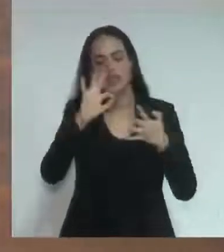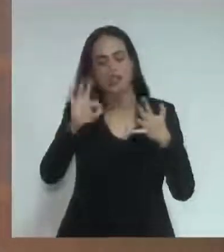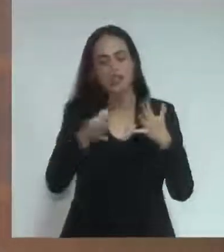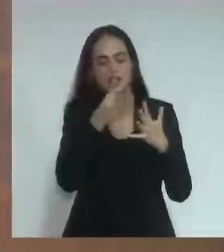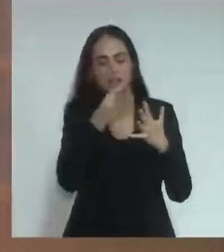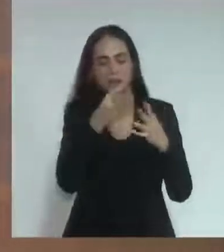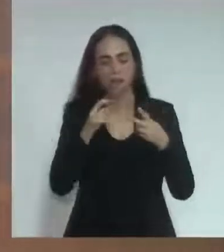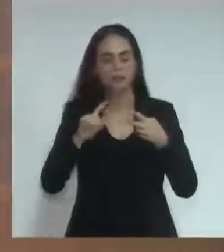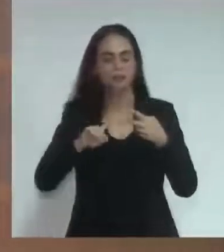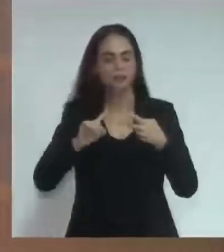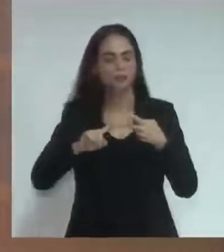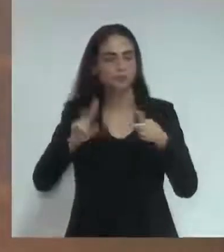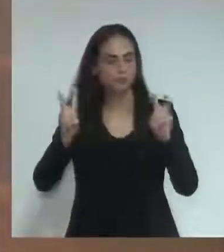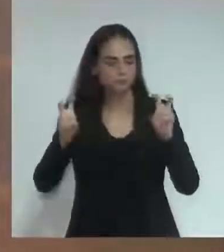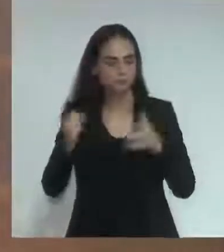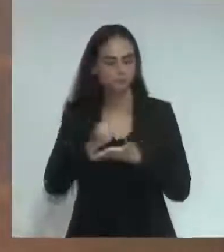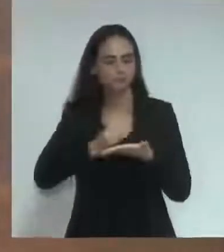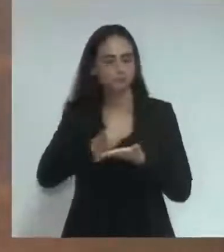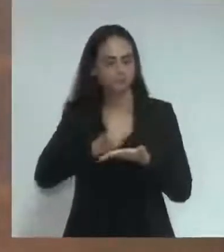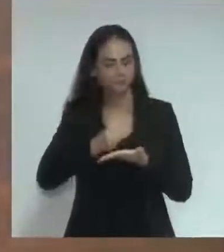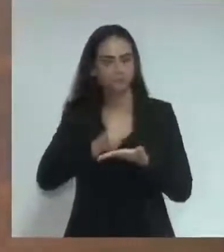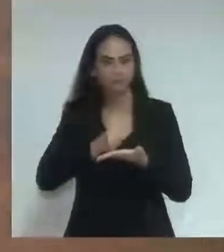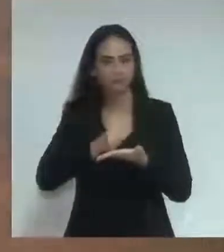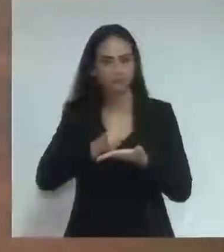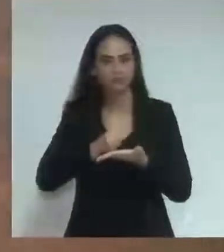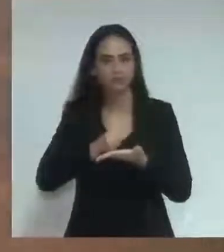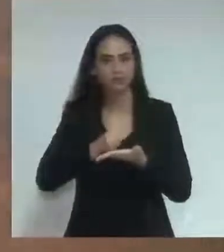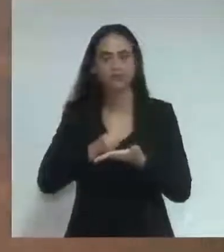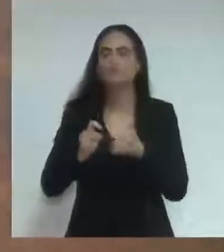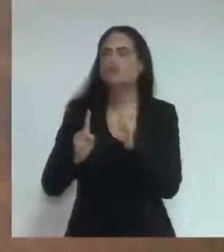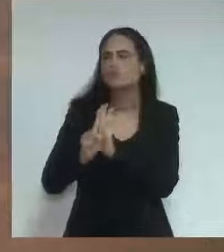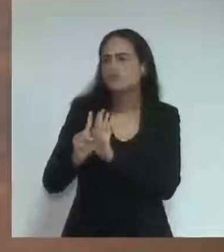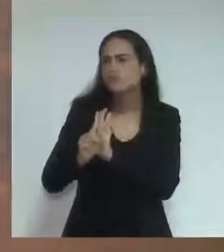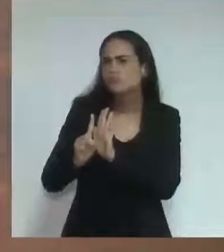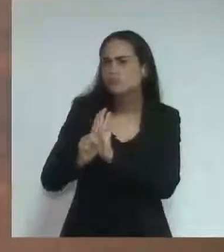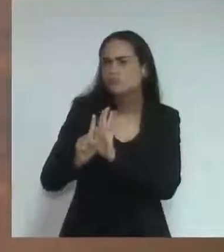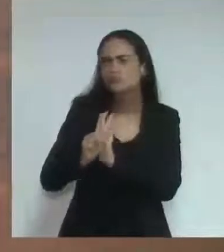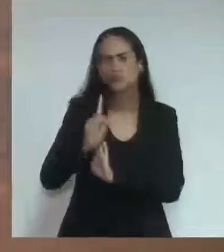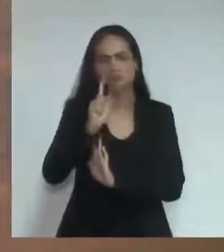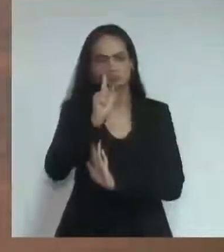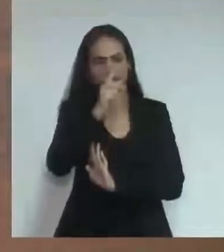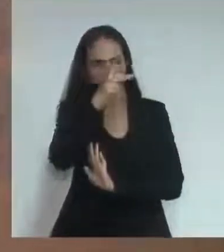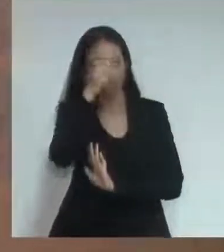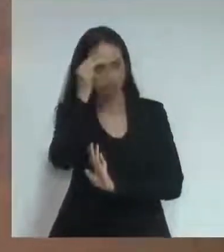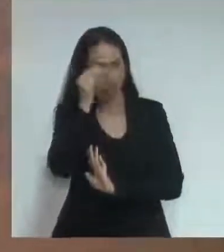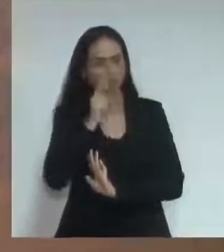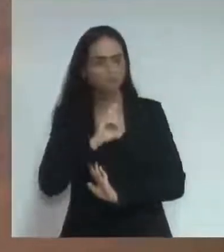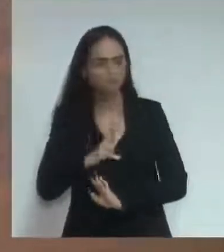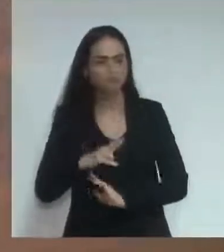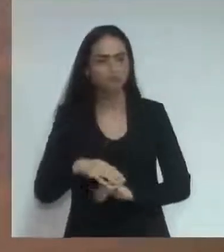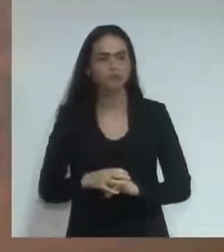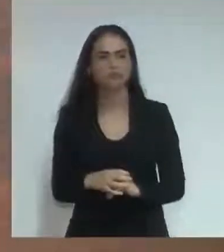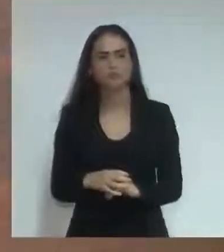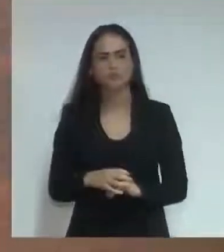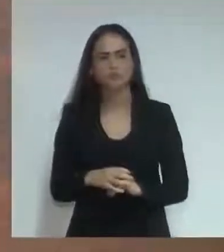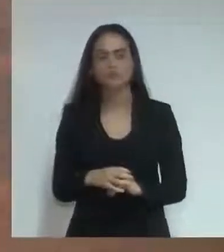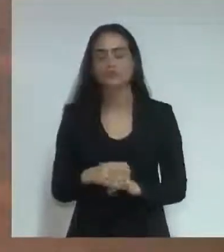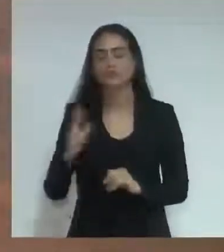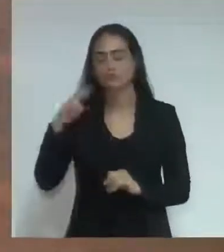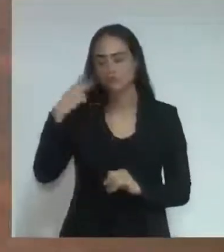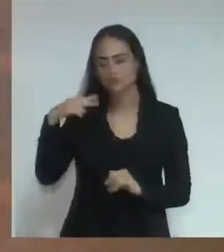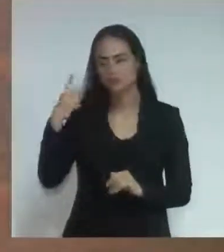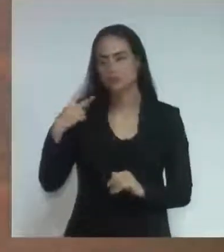dos medicamentos. Ao responder os questionamentos dos vereadores Rubens Nunes, Flávio